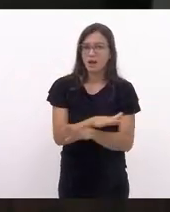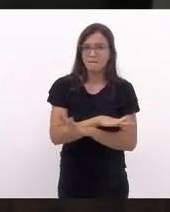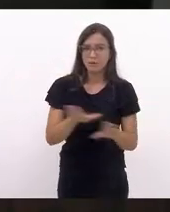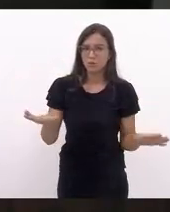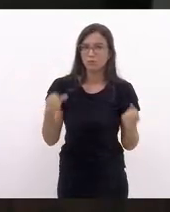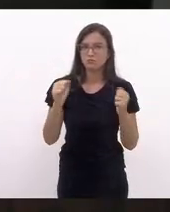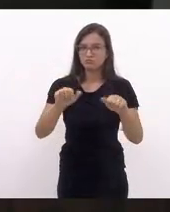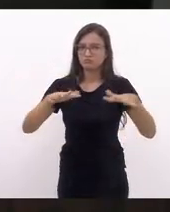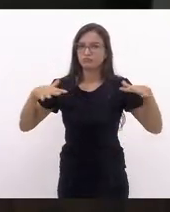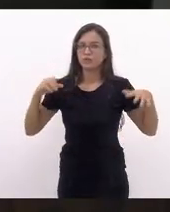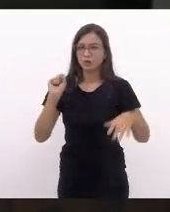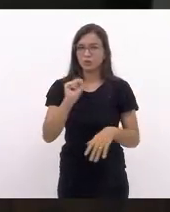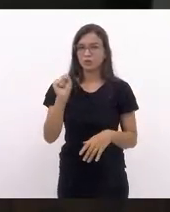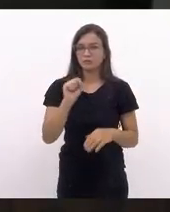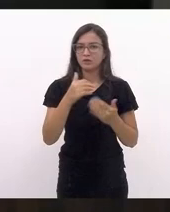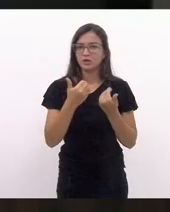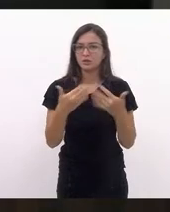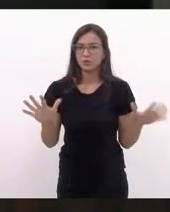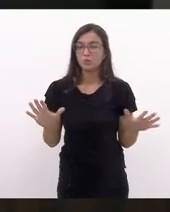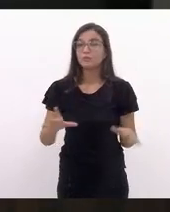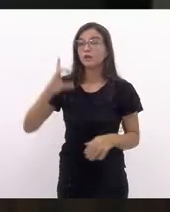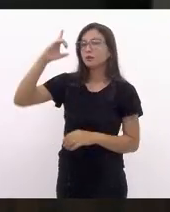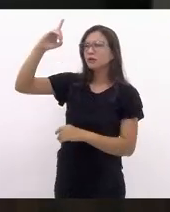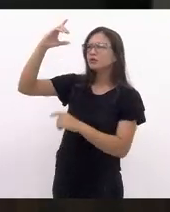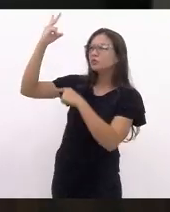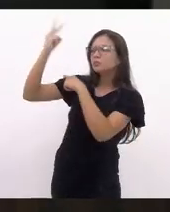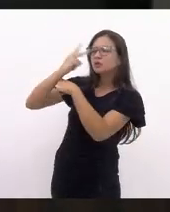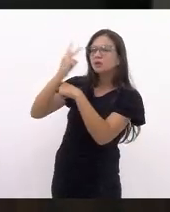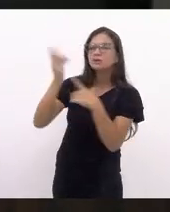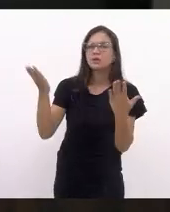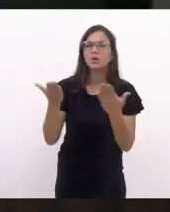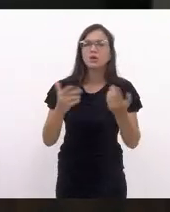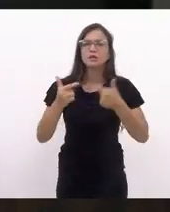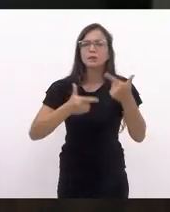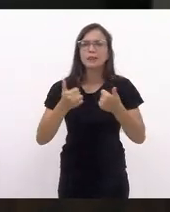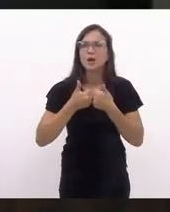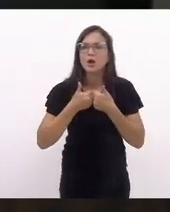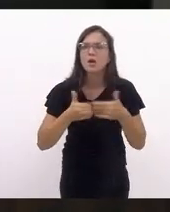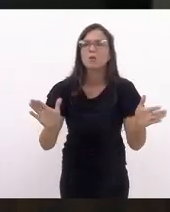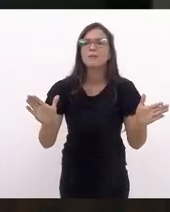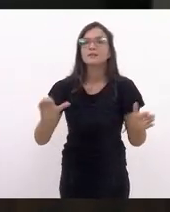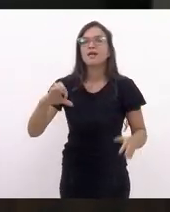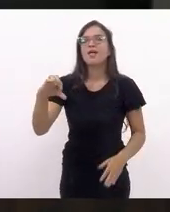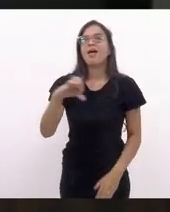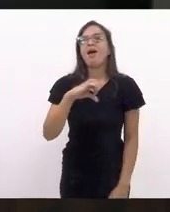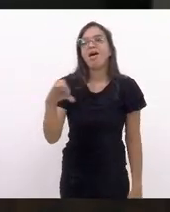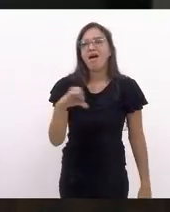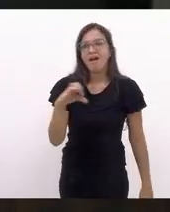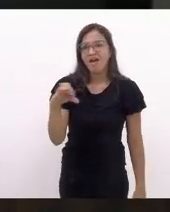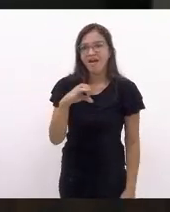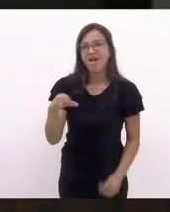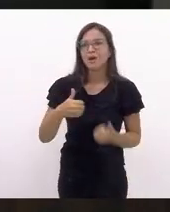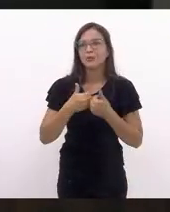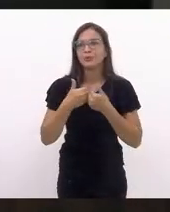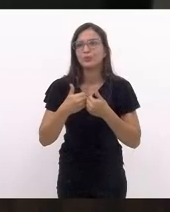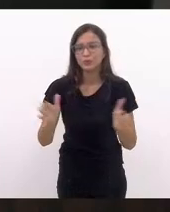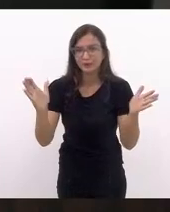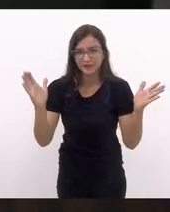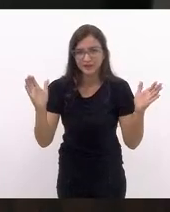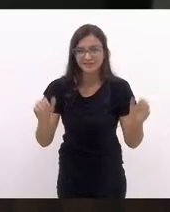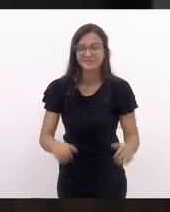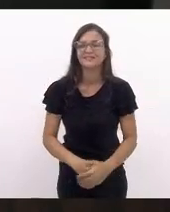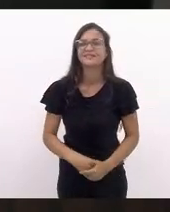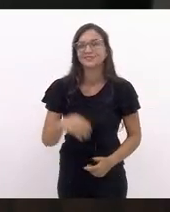havendo número legal sobre a proteção de Deus iniciamos os nossos trabalhos está aberta a 9ª sessão extraordinária do dia